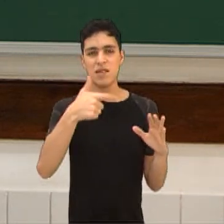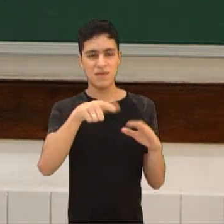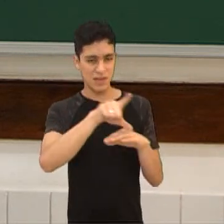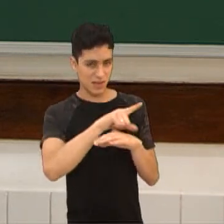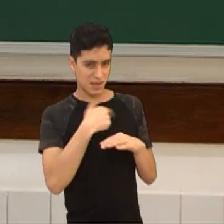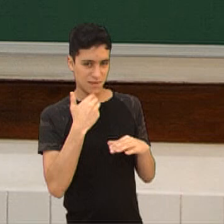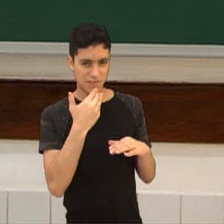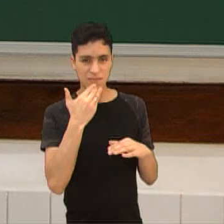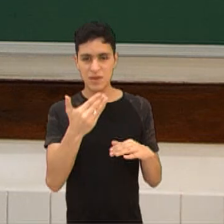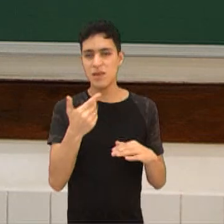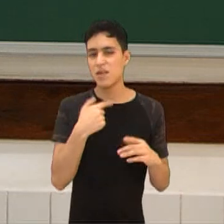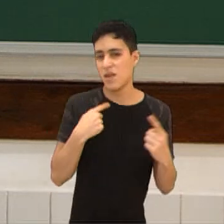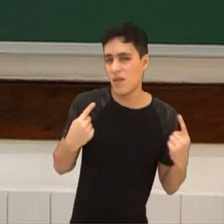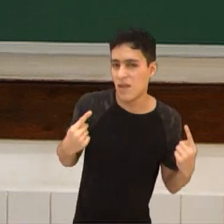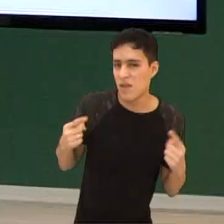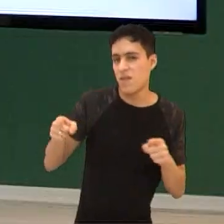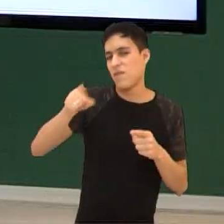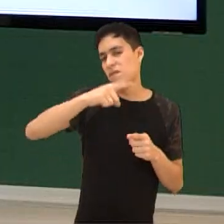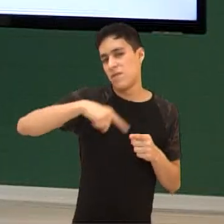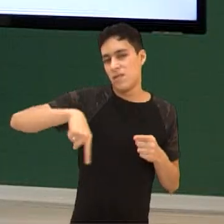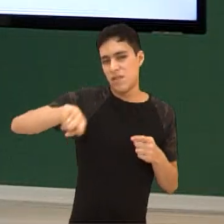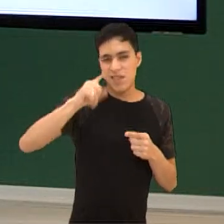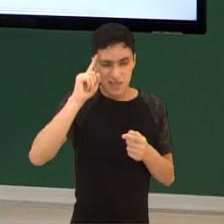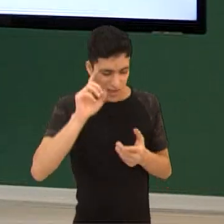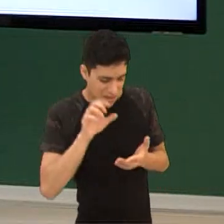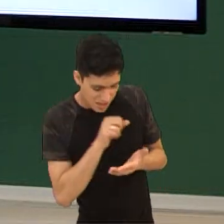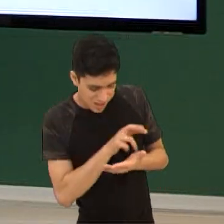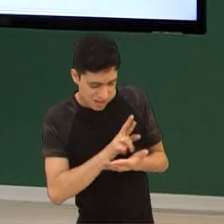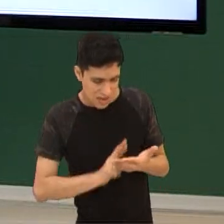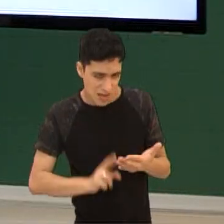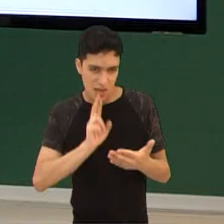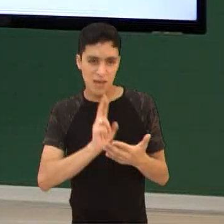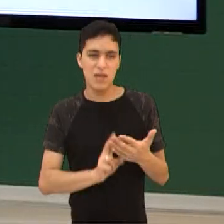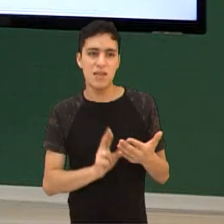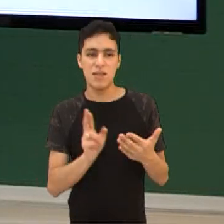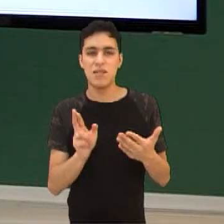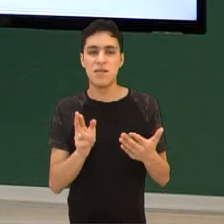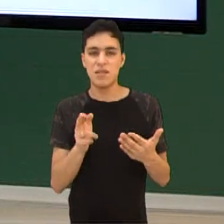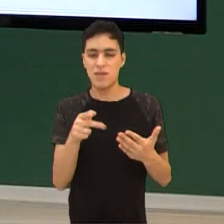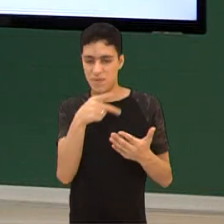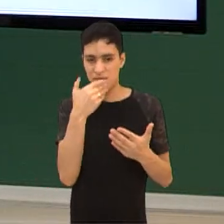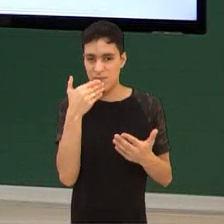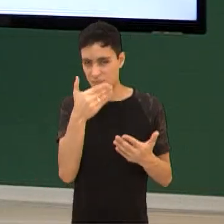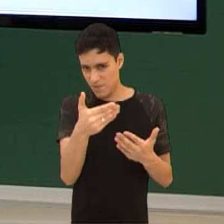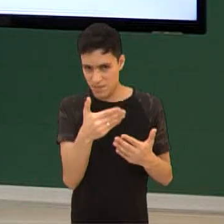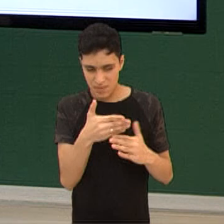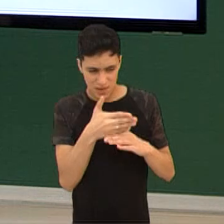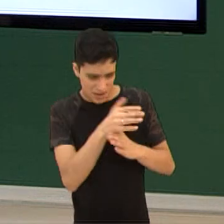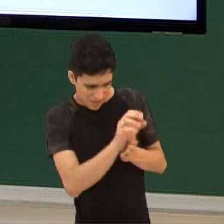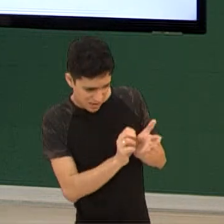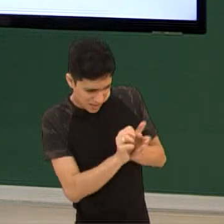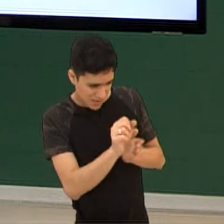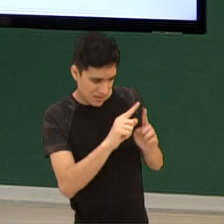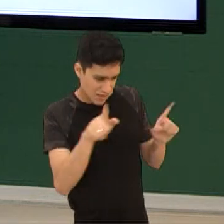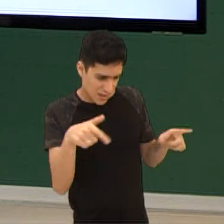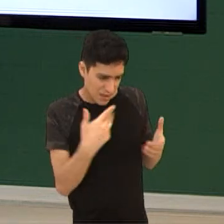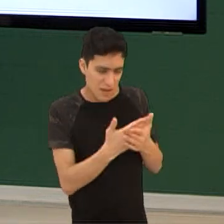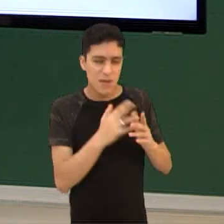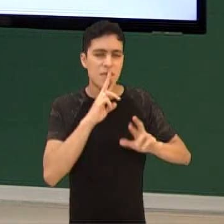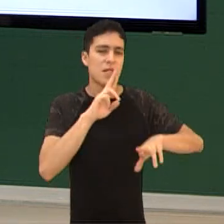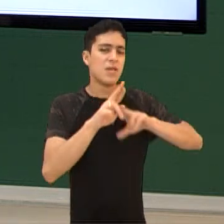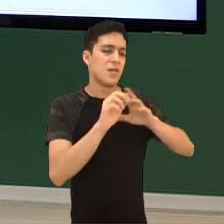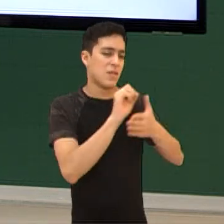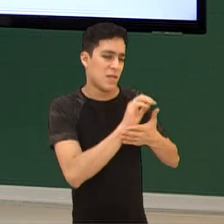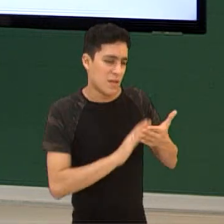pediu. E eu desafio você, né? Faz rapidinho agora o exercício que o professor está pedindo. Entra no Classroom, faz suas